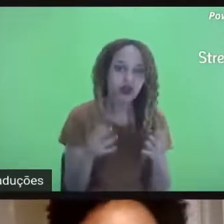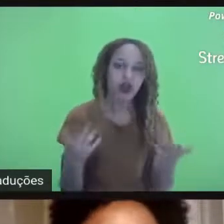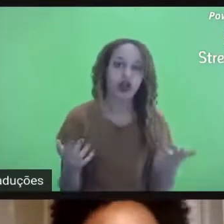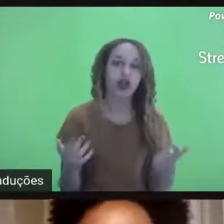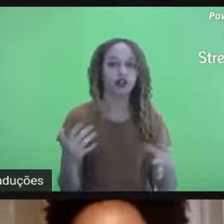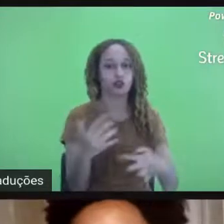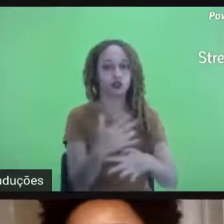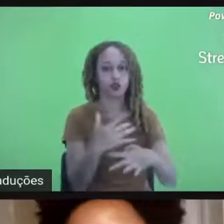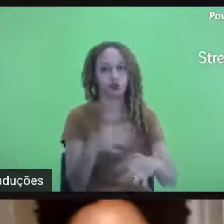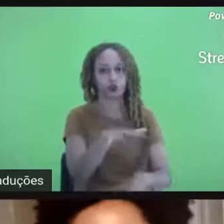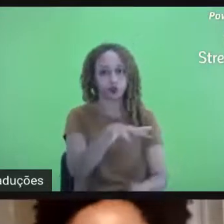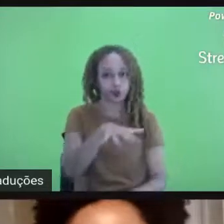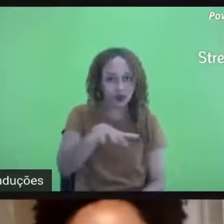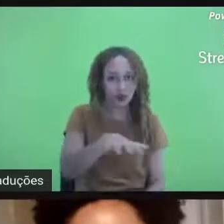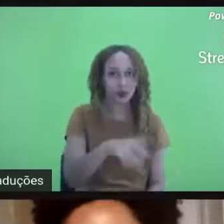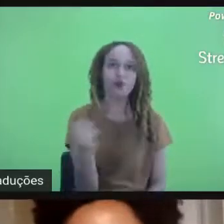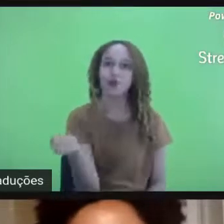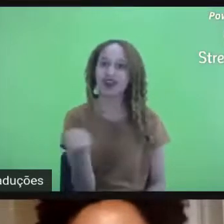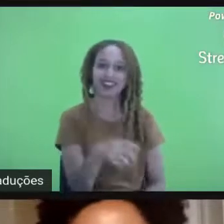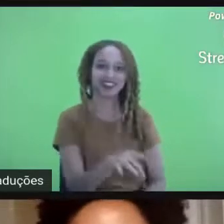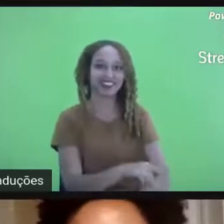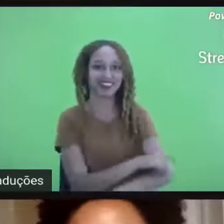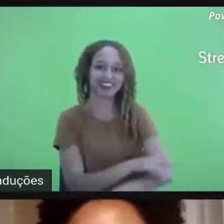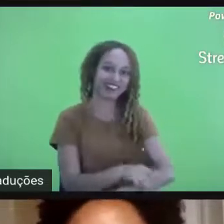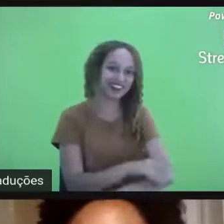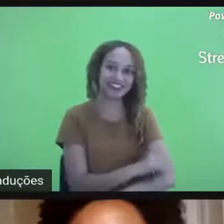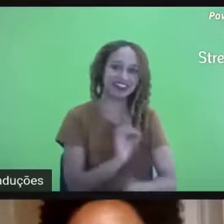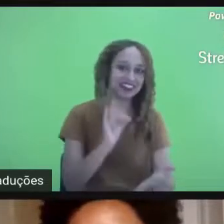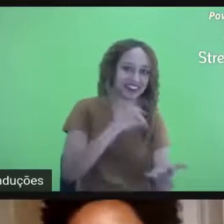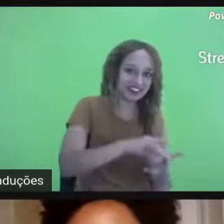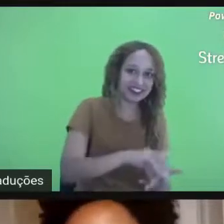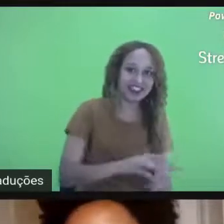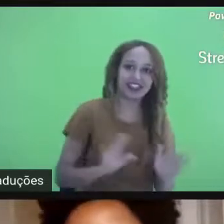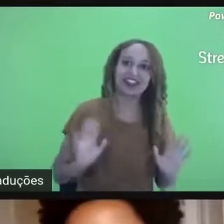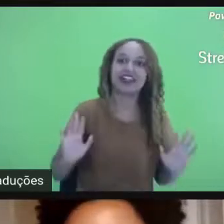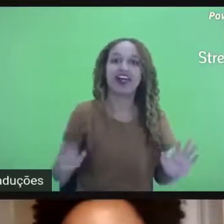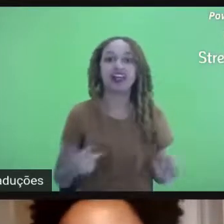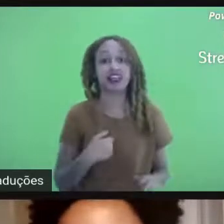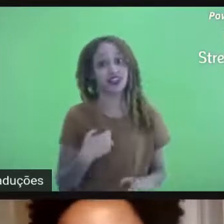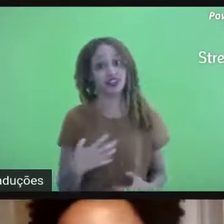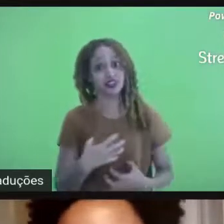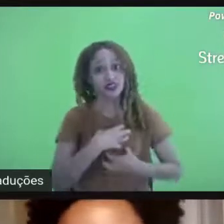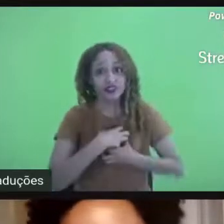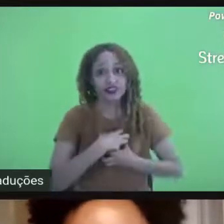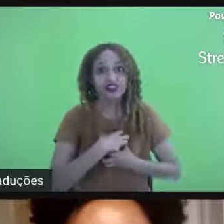urbanismo do que a arquitetura propriamente dita, mas é o que eu sinto